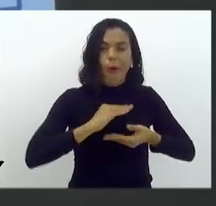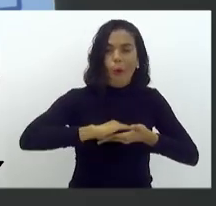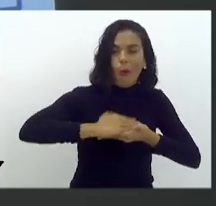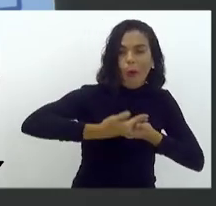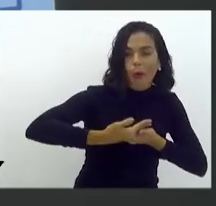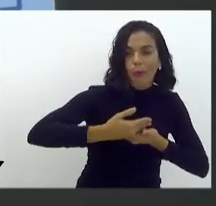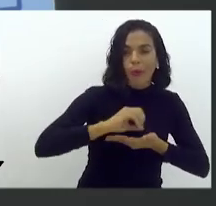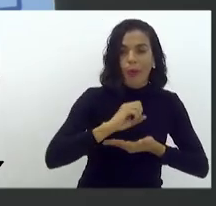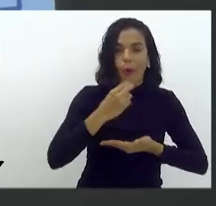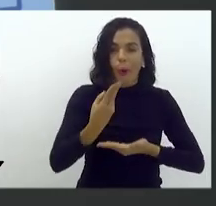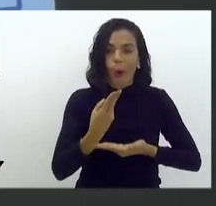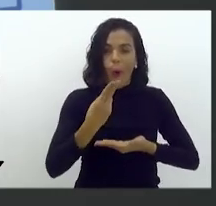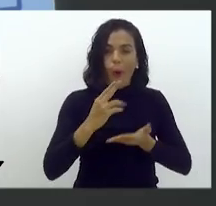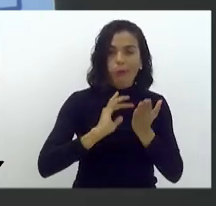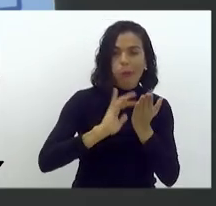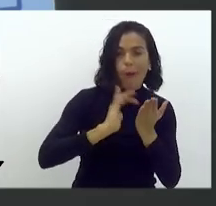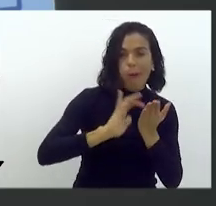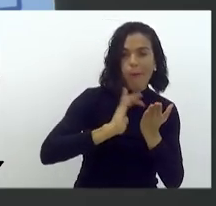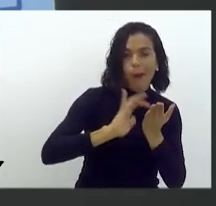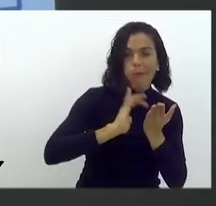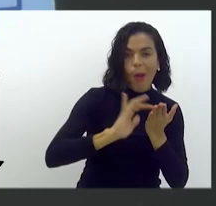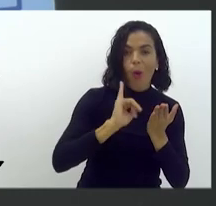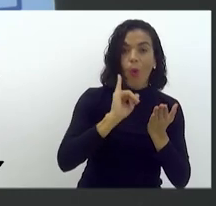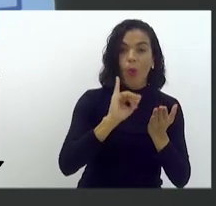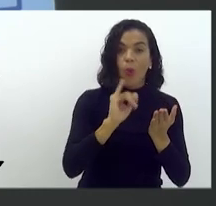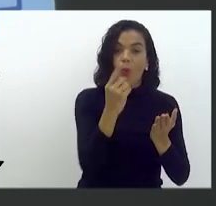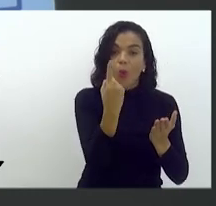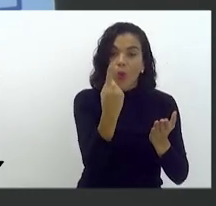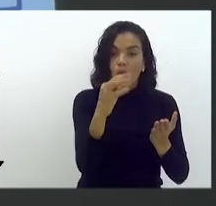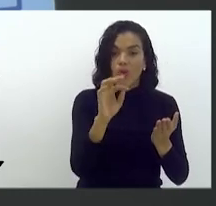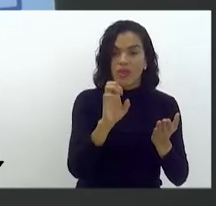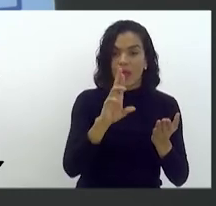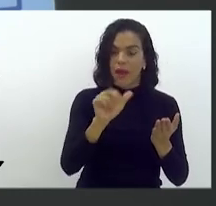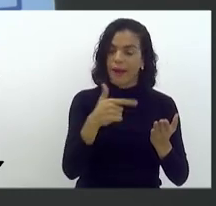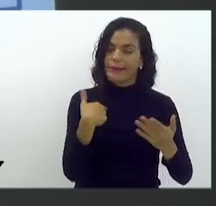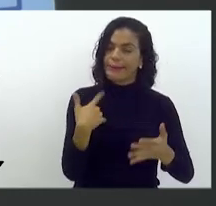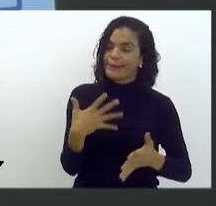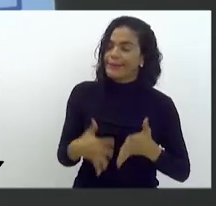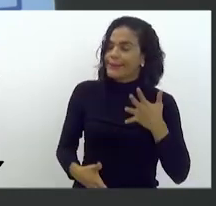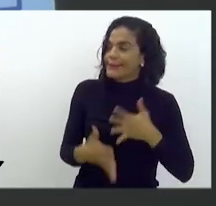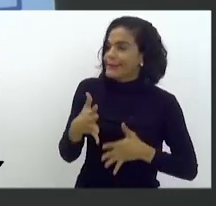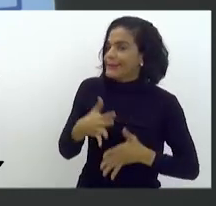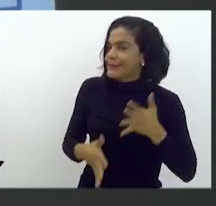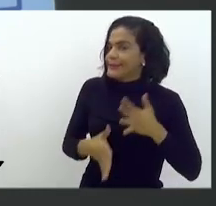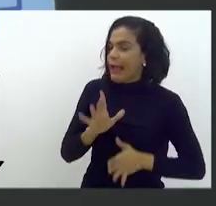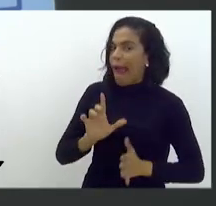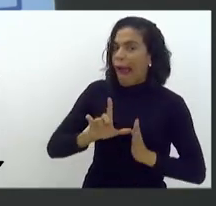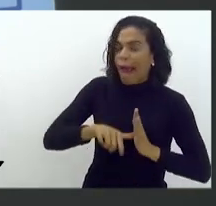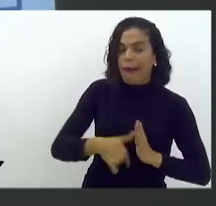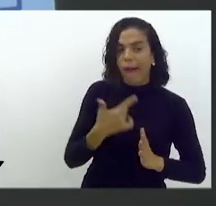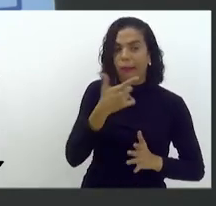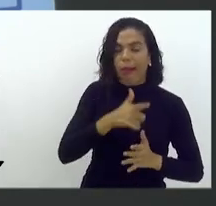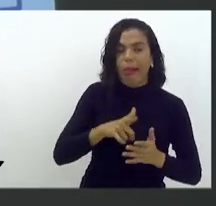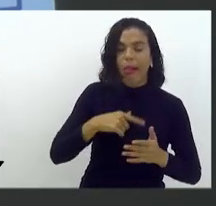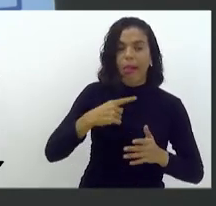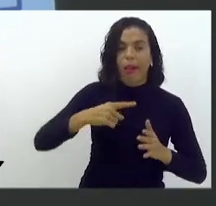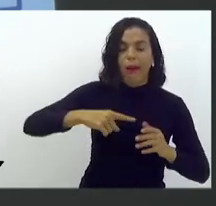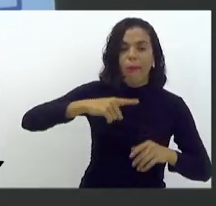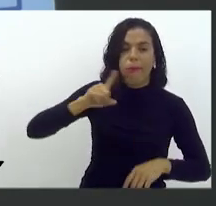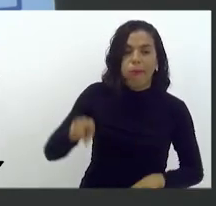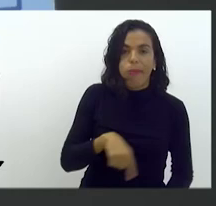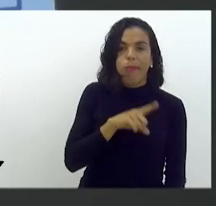notebook um smartphone com 1 Tera nós Já começamos a ficar a quem o processamento